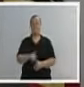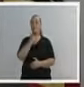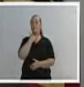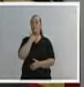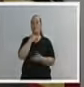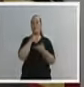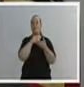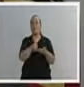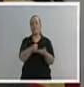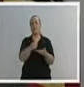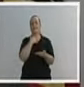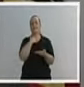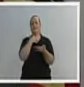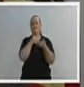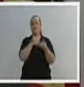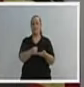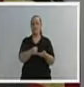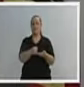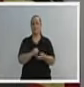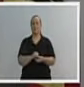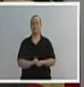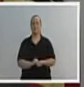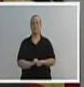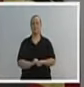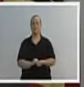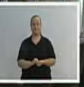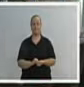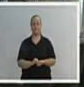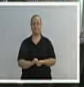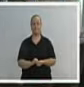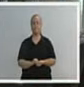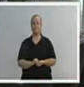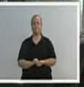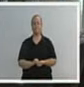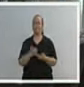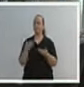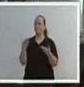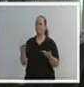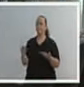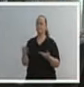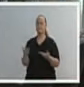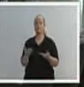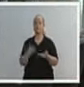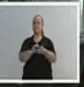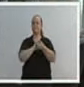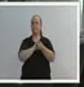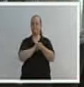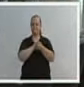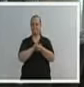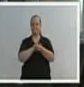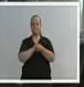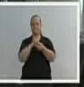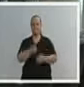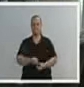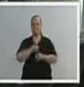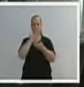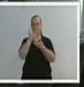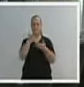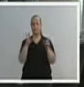no nosso país. Concedo uma parte. Vereador Marcos da Rosa, primeiro quero lhe parabenizar pela sua fala em relação ao